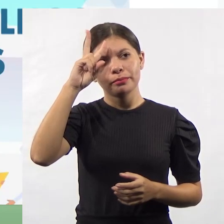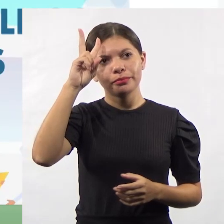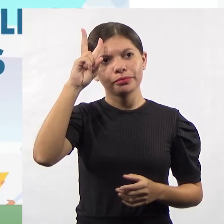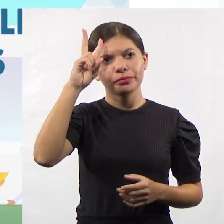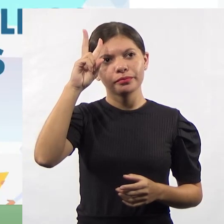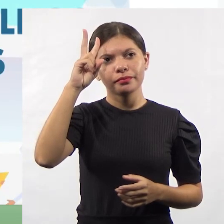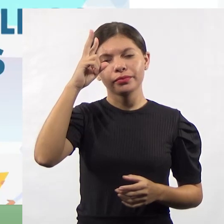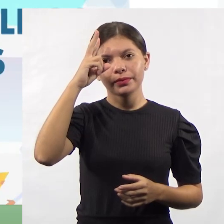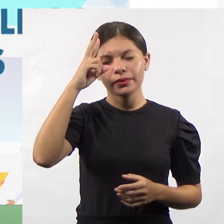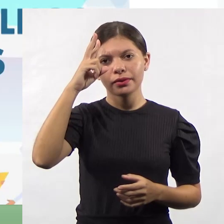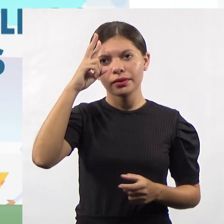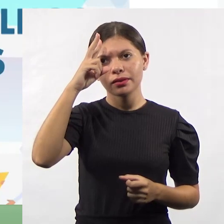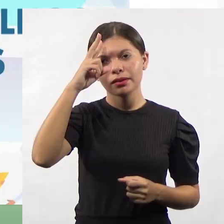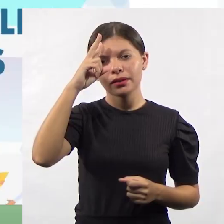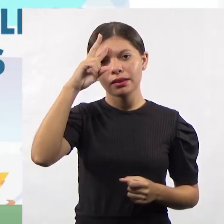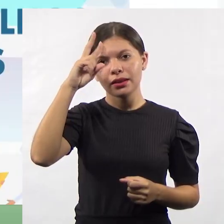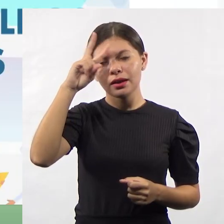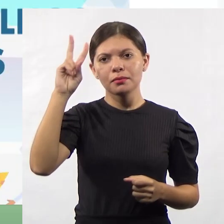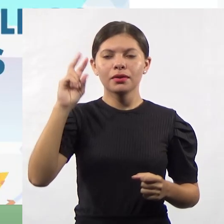nosso